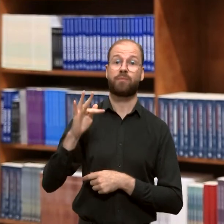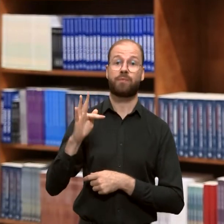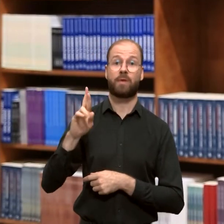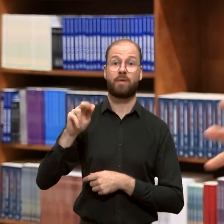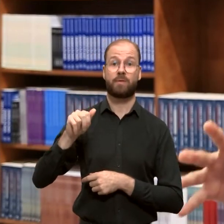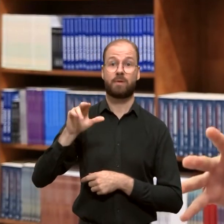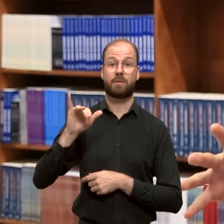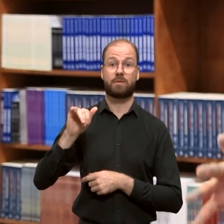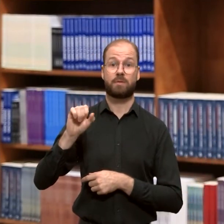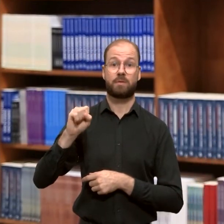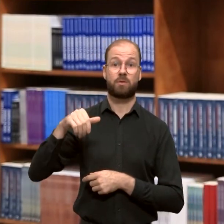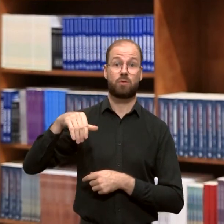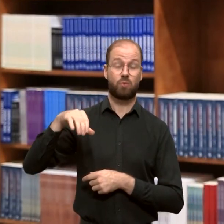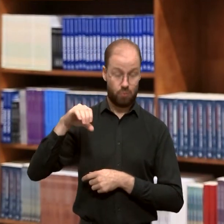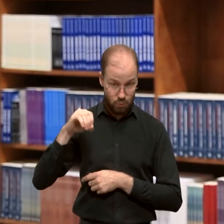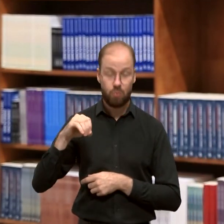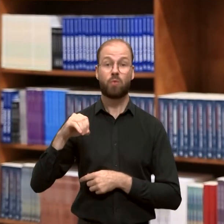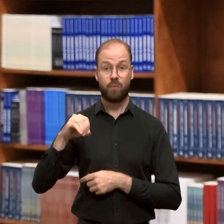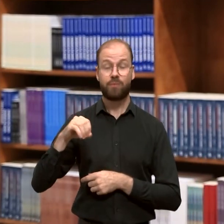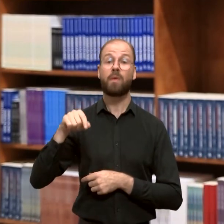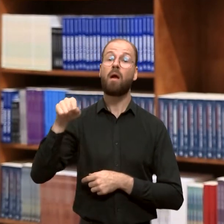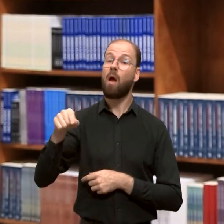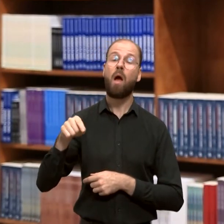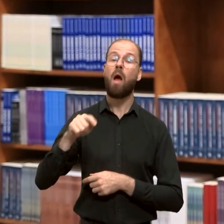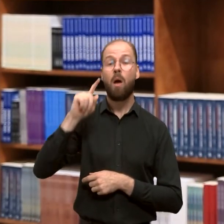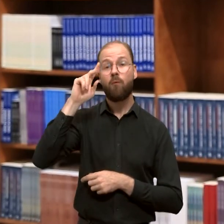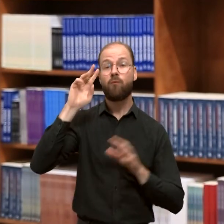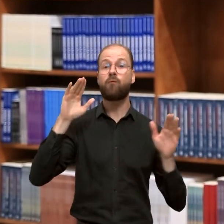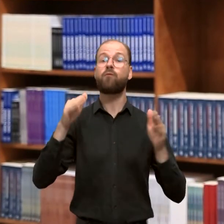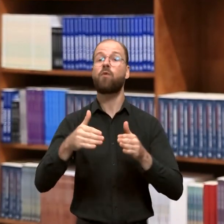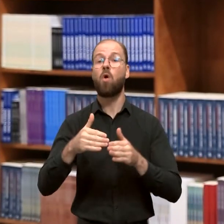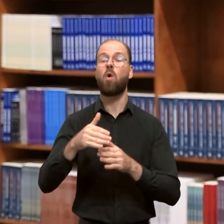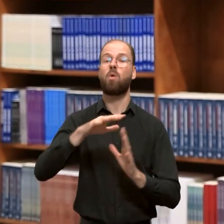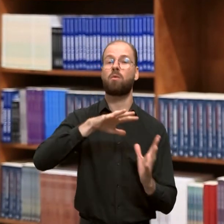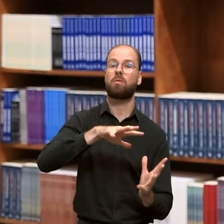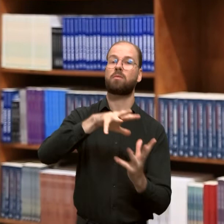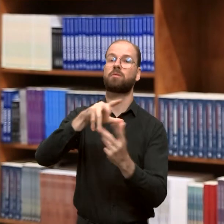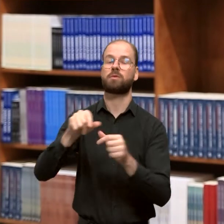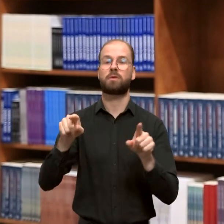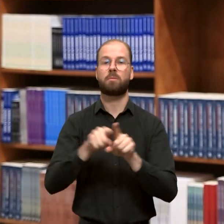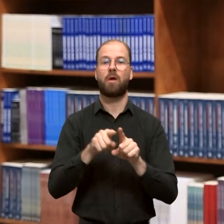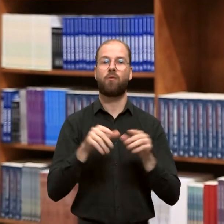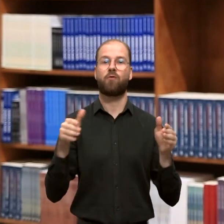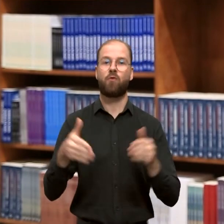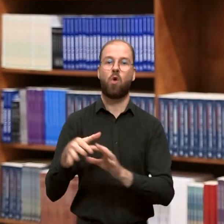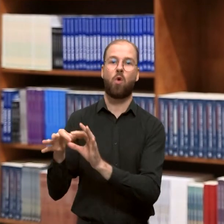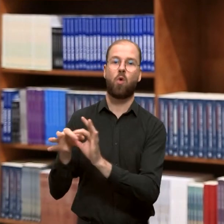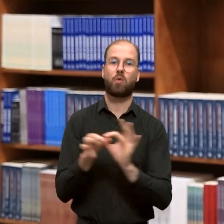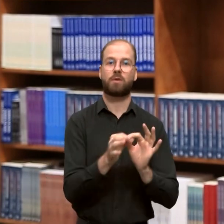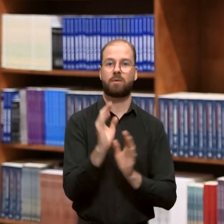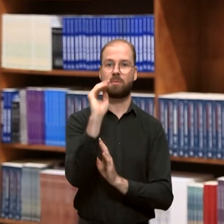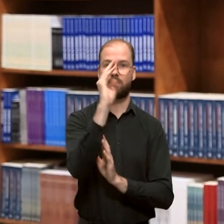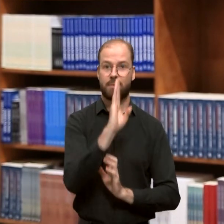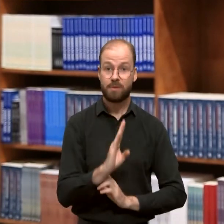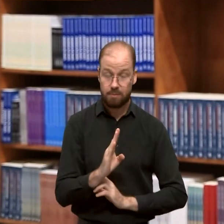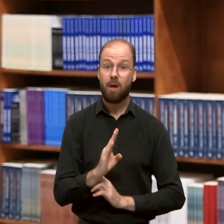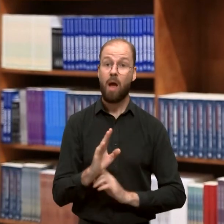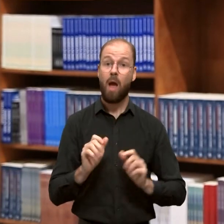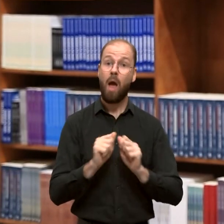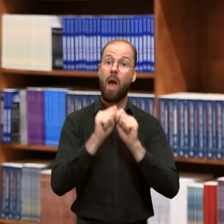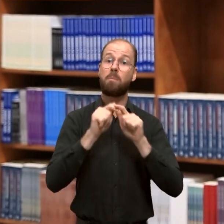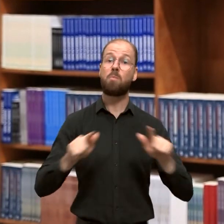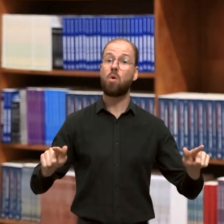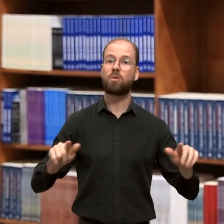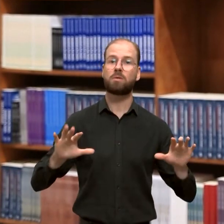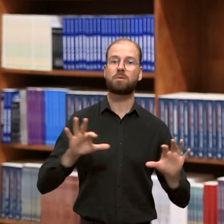literatura internacional e construído com foco no contexto brasileiro e com abordagem em língua